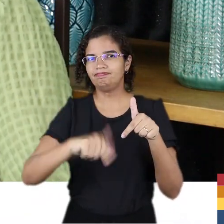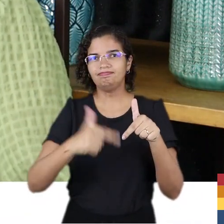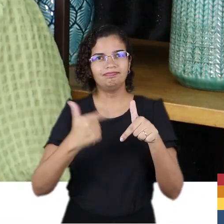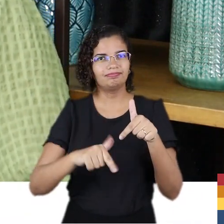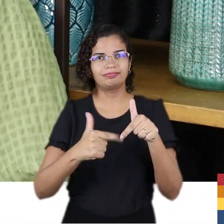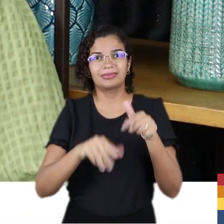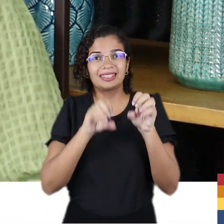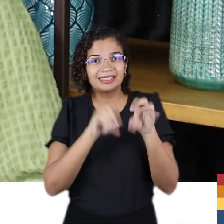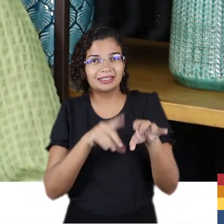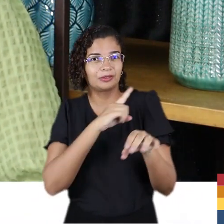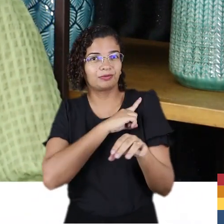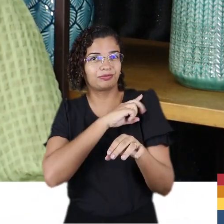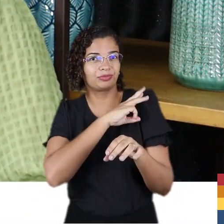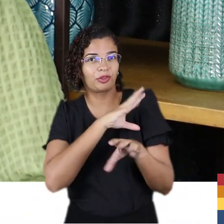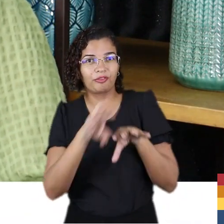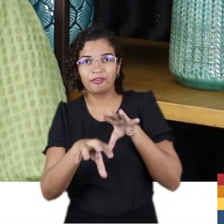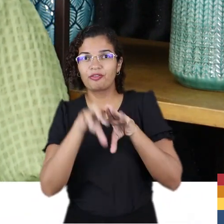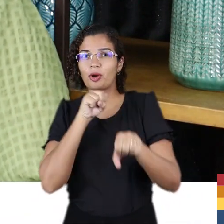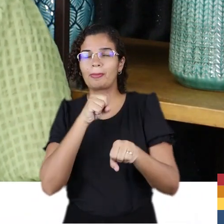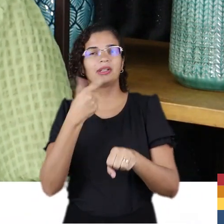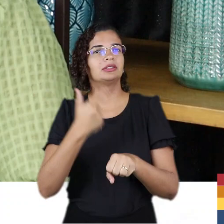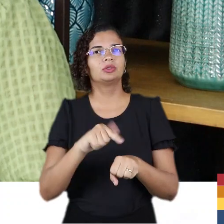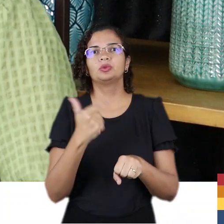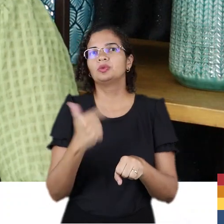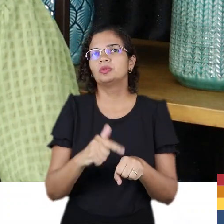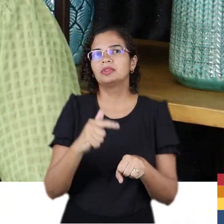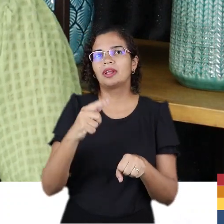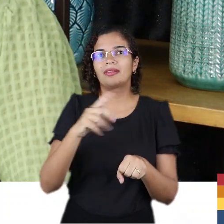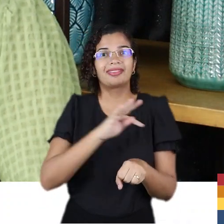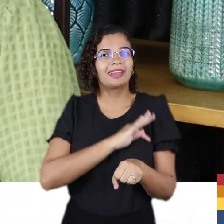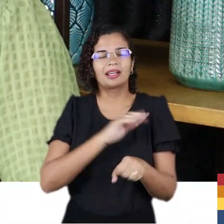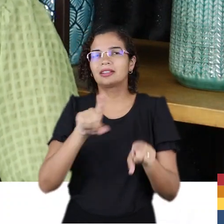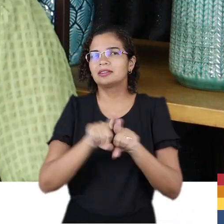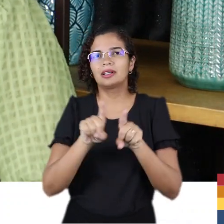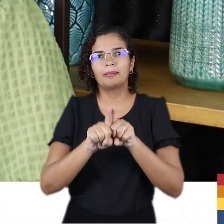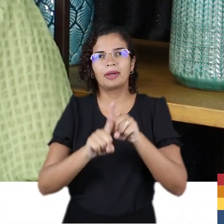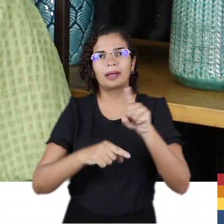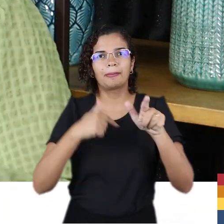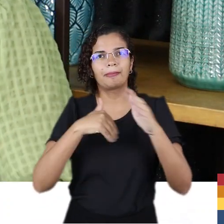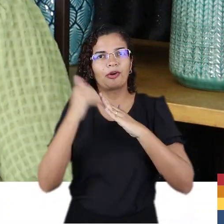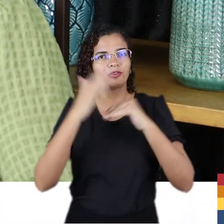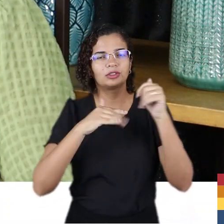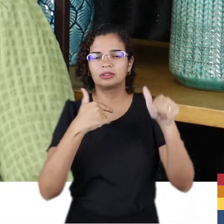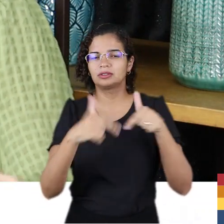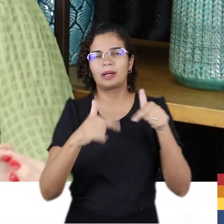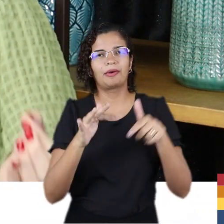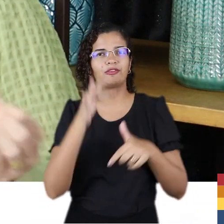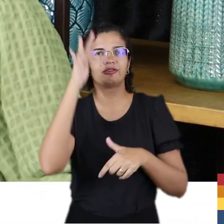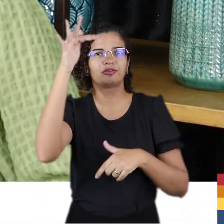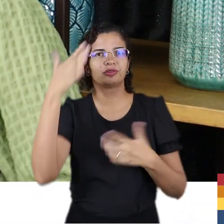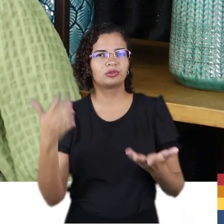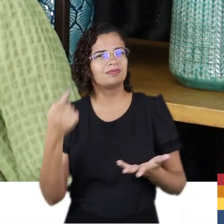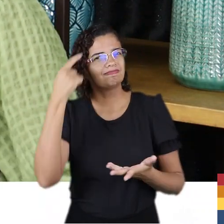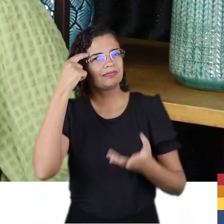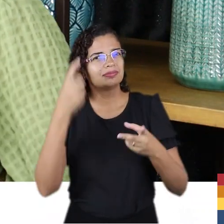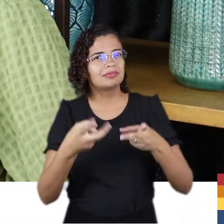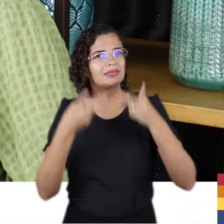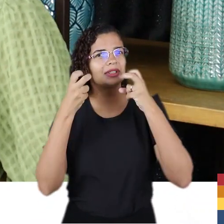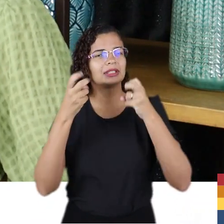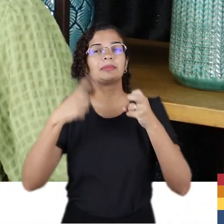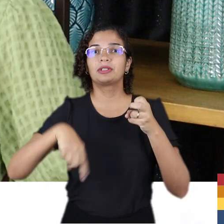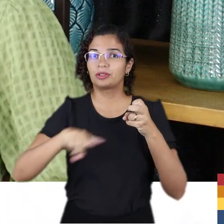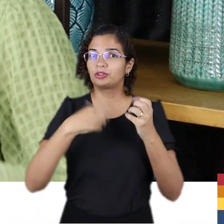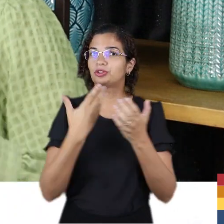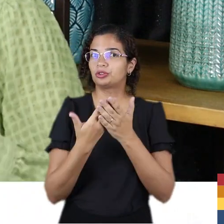médio e também sem uma formação para o trabalho, né? E aí, o que que a gente vai perceber? Que os nossos estudantes em idade